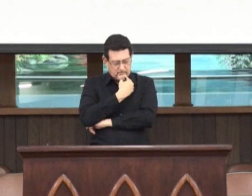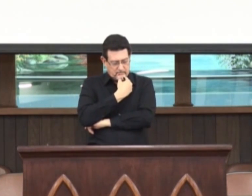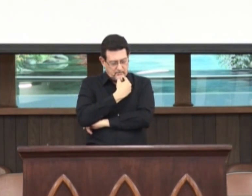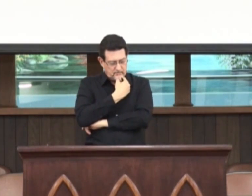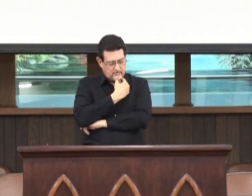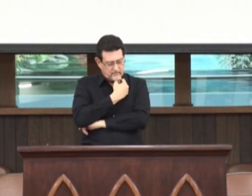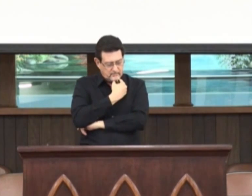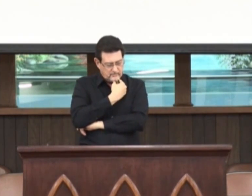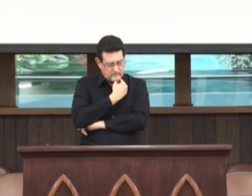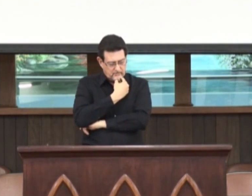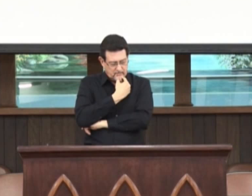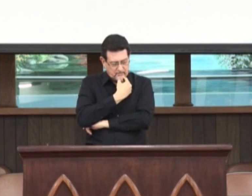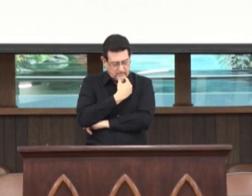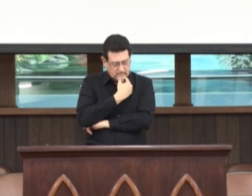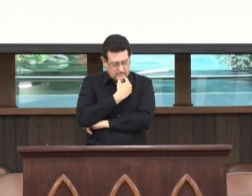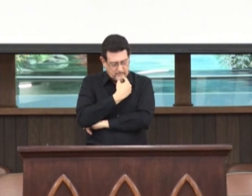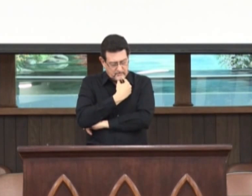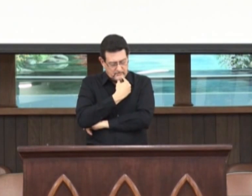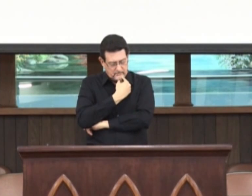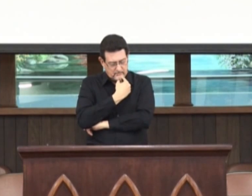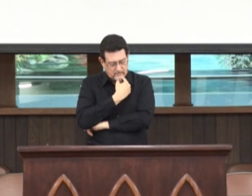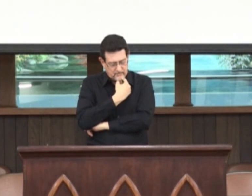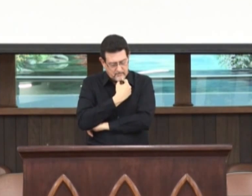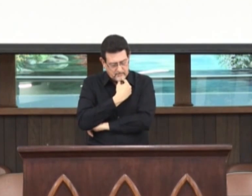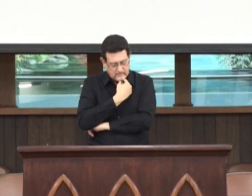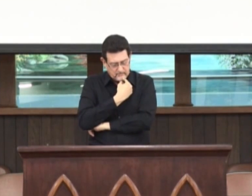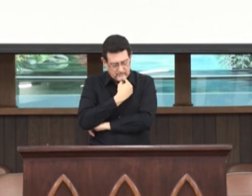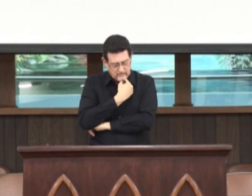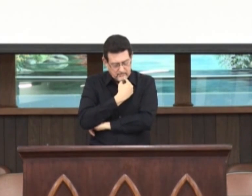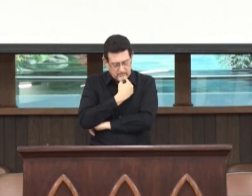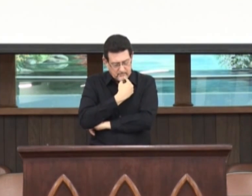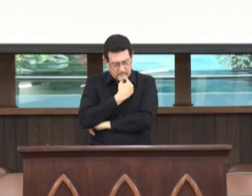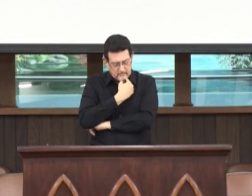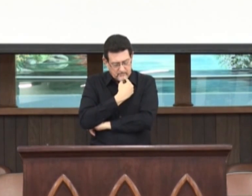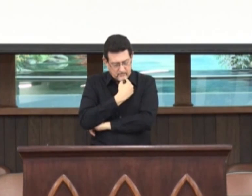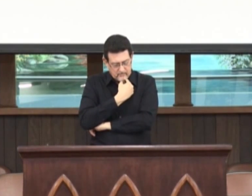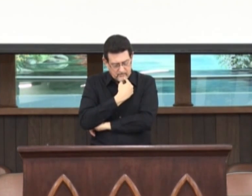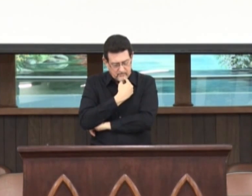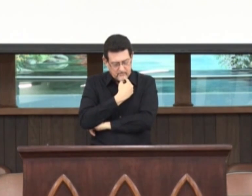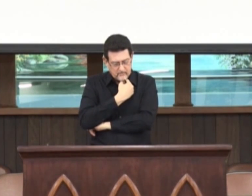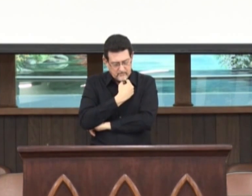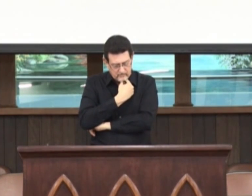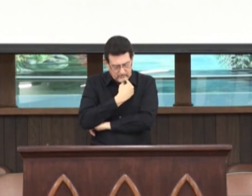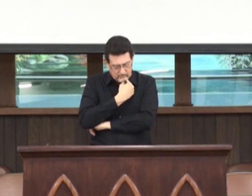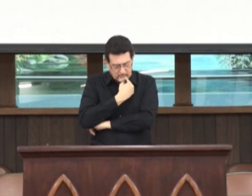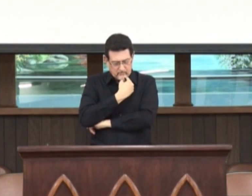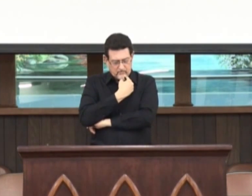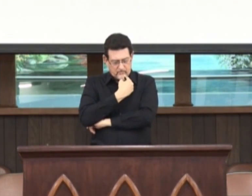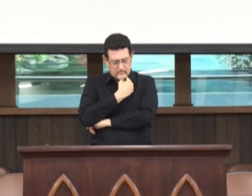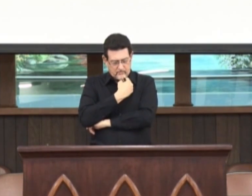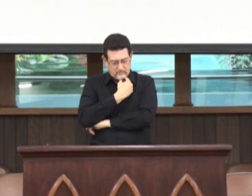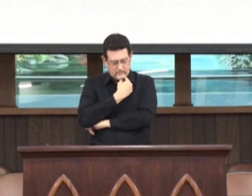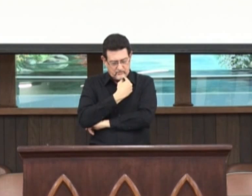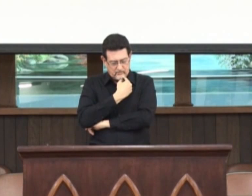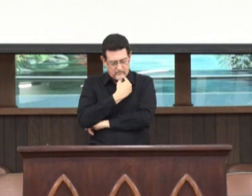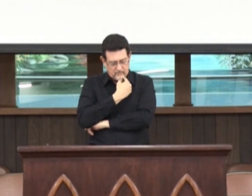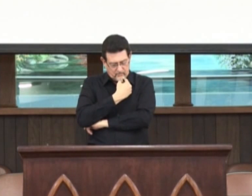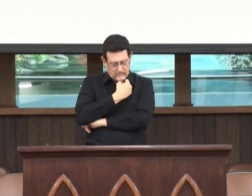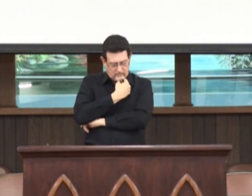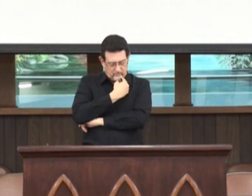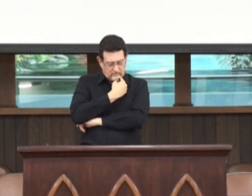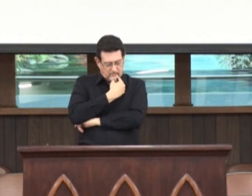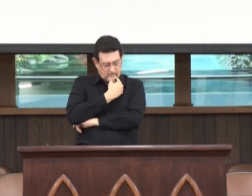Eu nada posso fazer de mim mesmo, na forma porque ouço, julgo. O